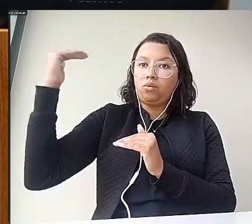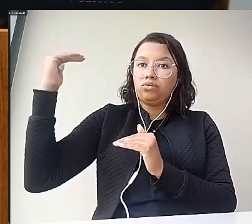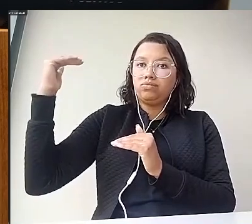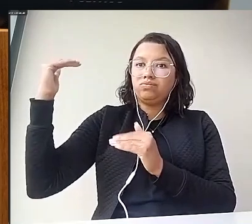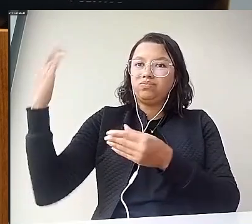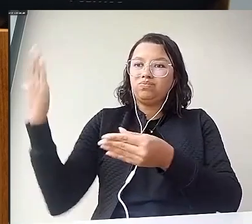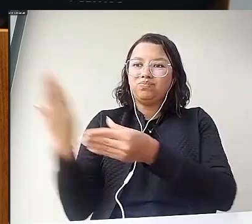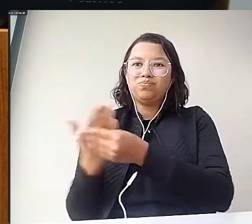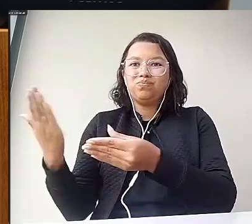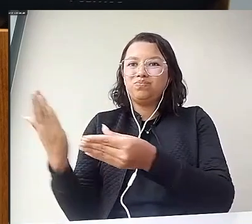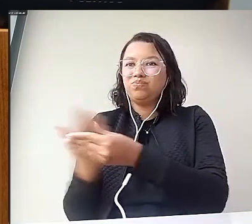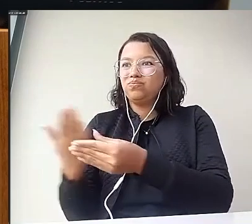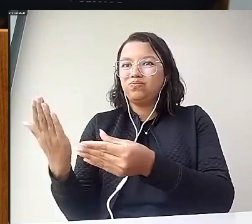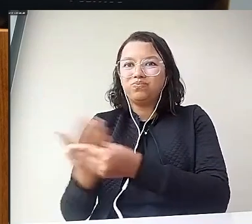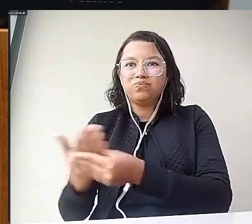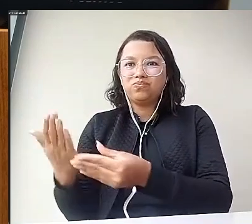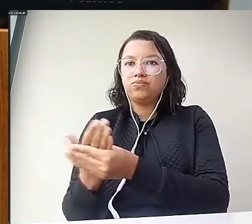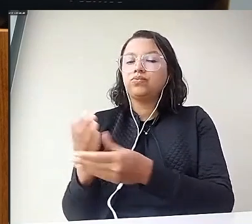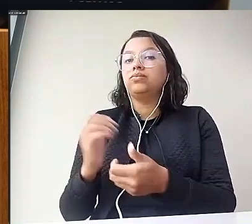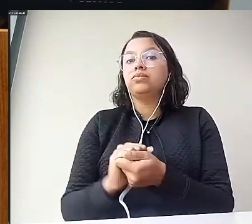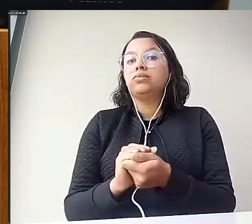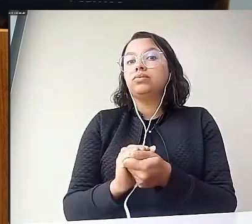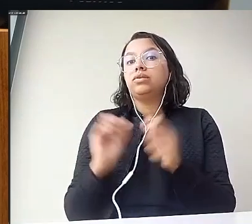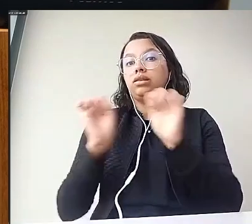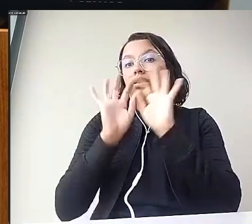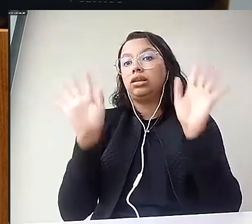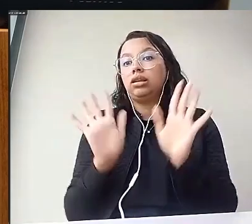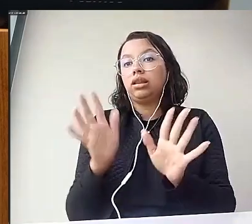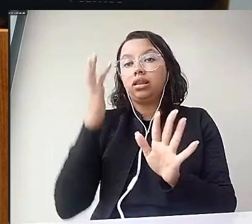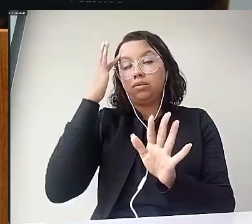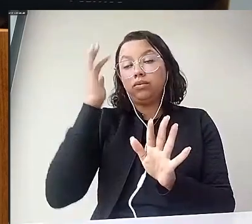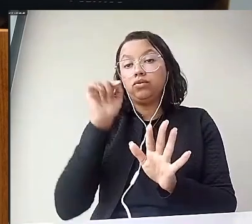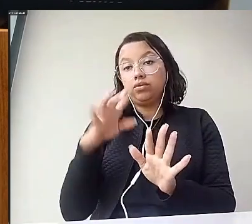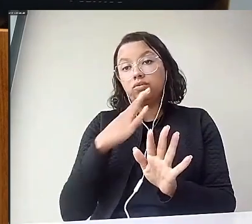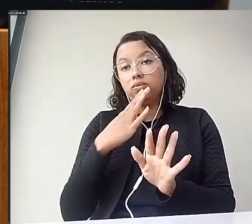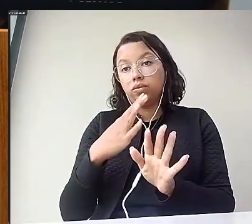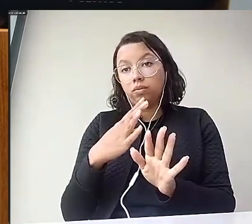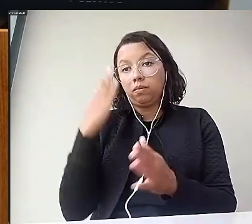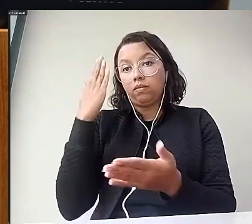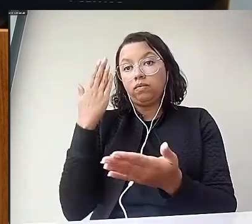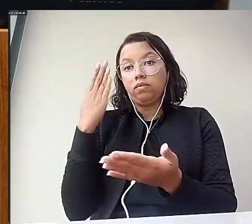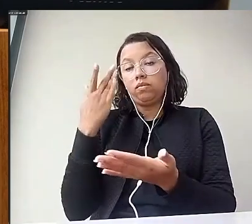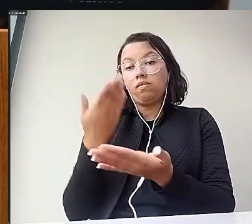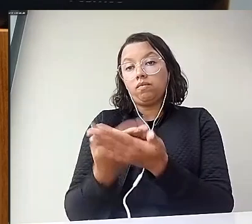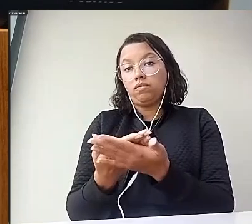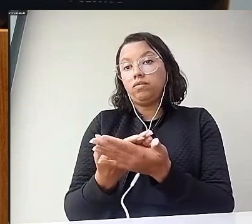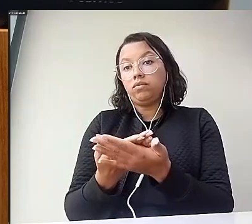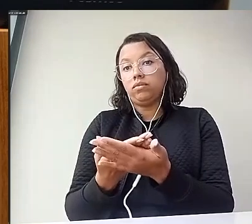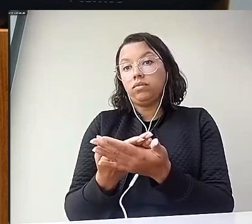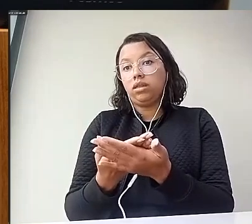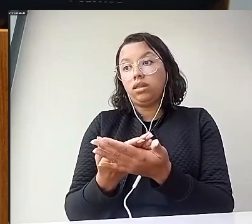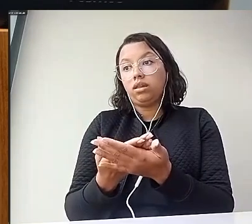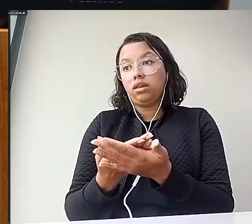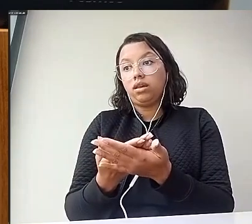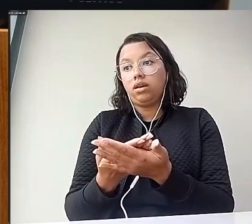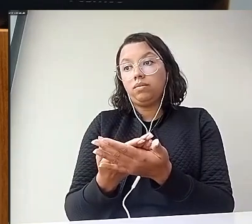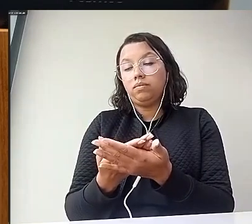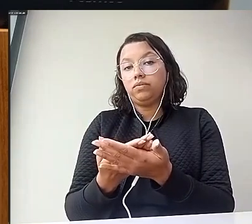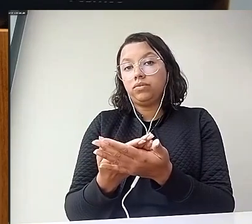altíssima, altíssima. Eu, claro, que imagino que o senhor conheça a realidade brasileira, mas